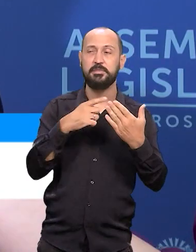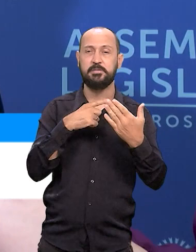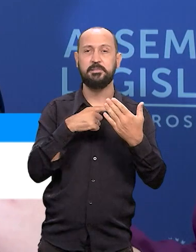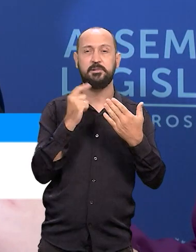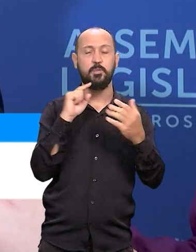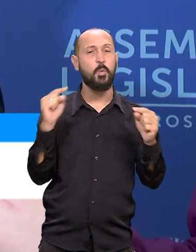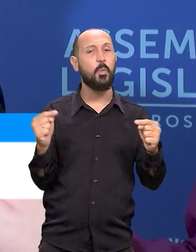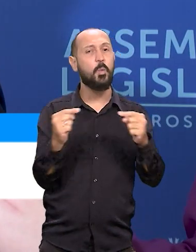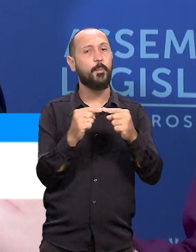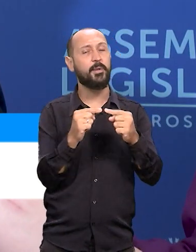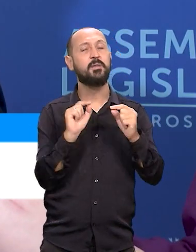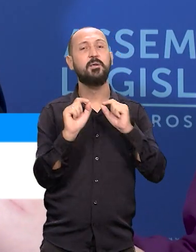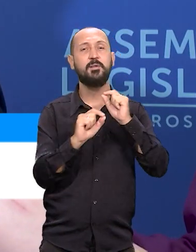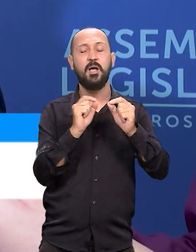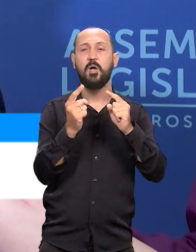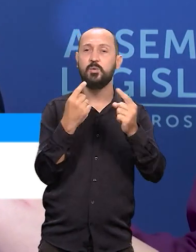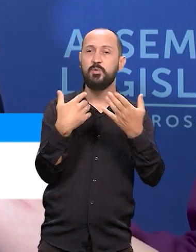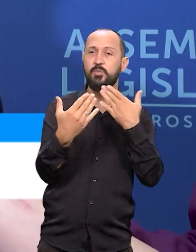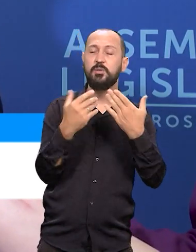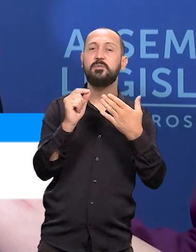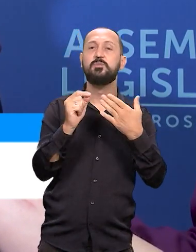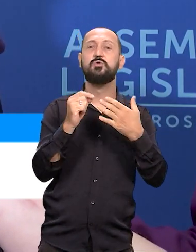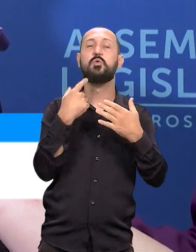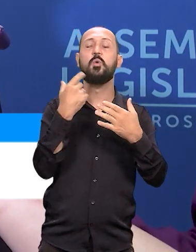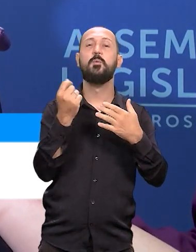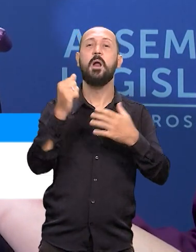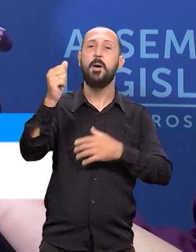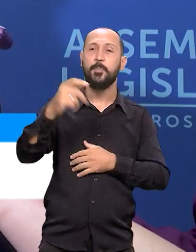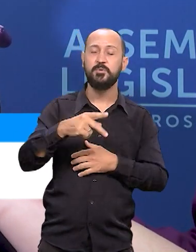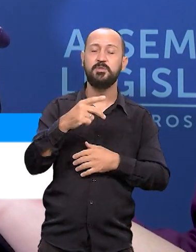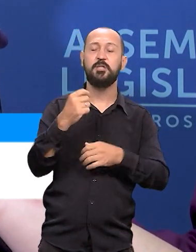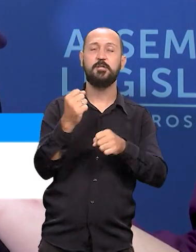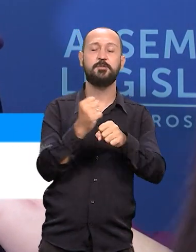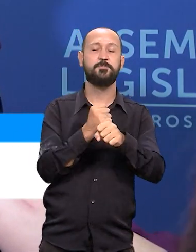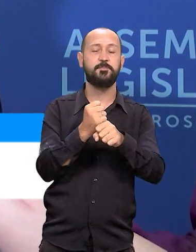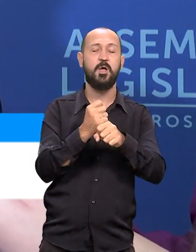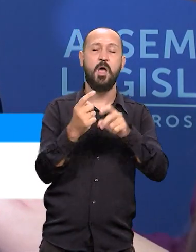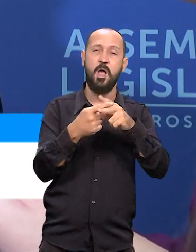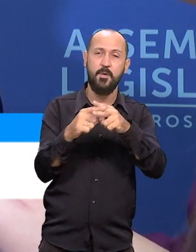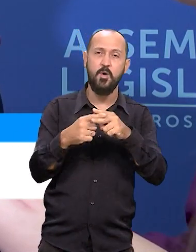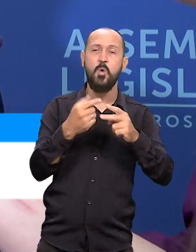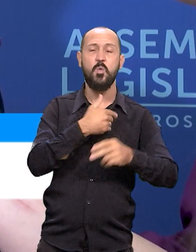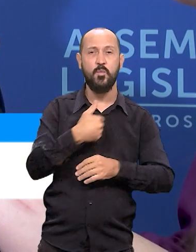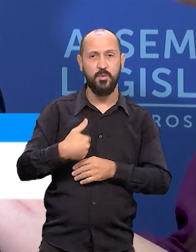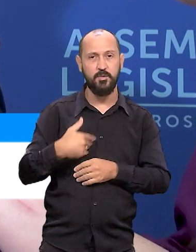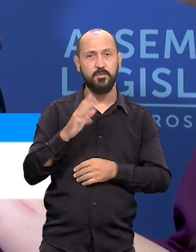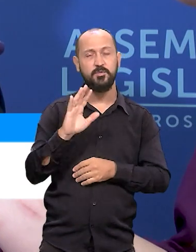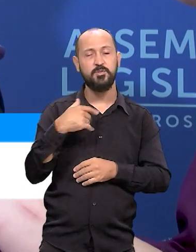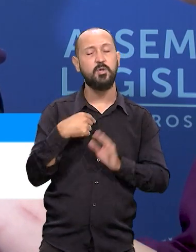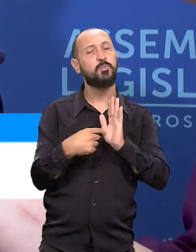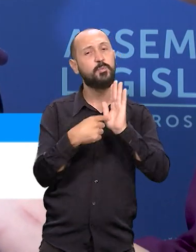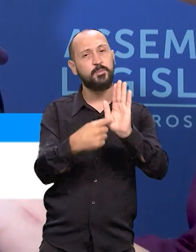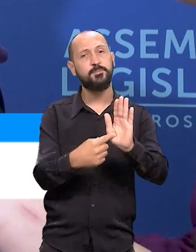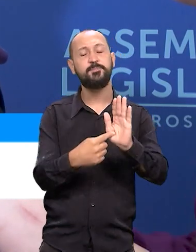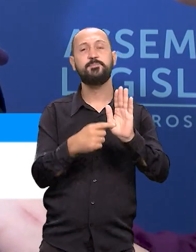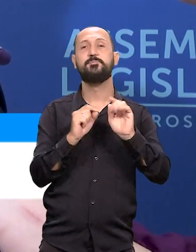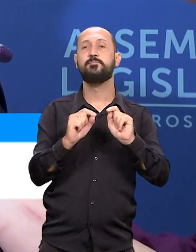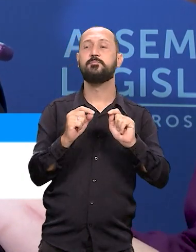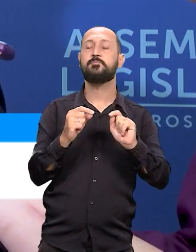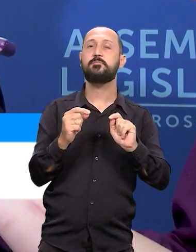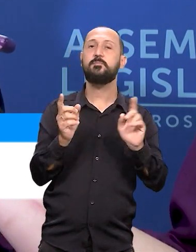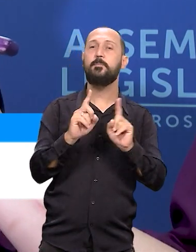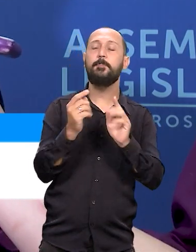discussão que também está relacionada a isso é a discussão sobre a reforma tributária, tá, que o governador do estado se